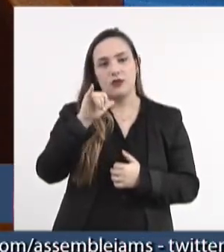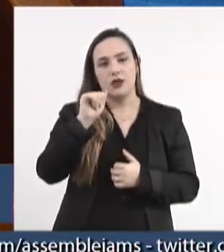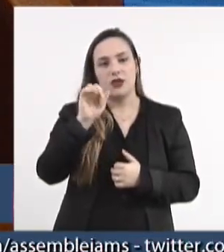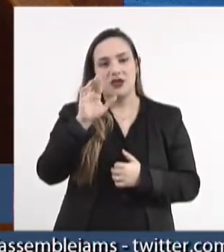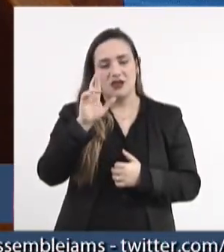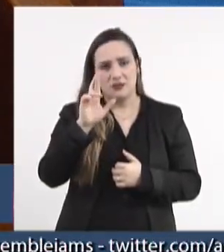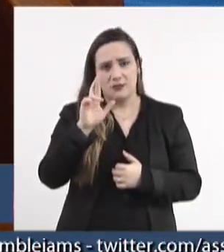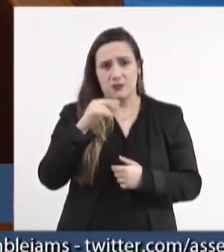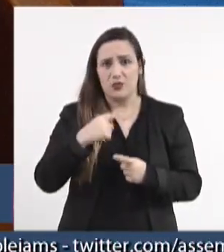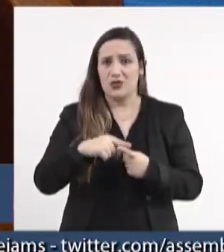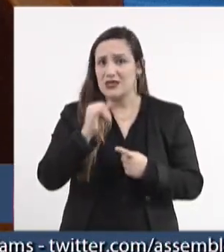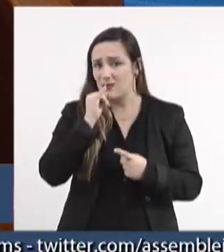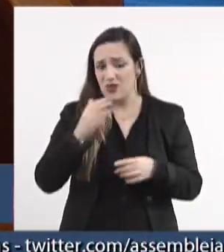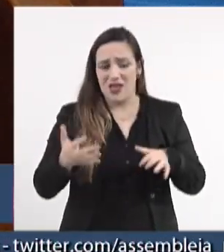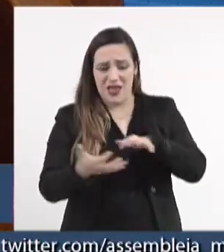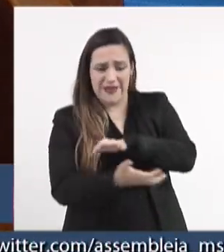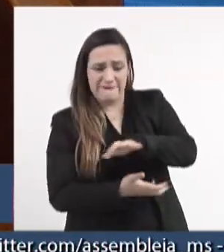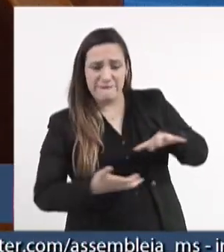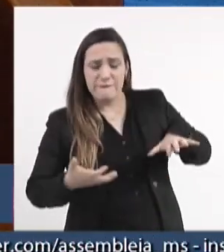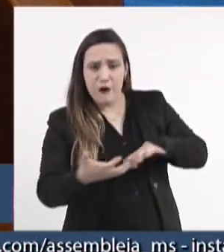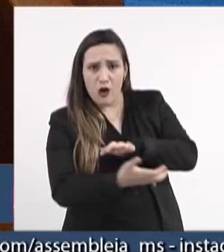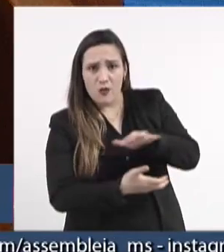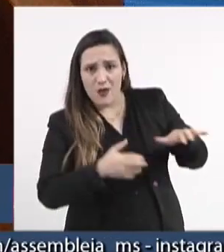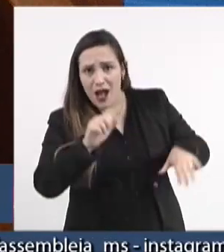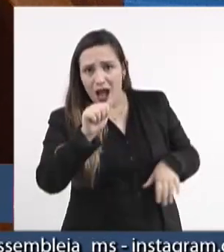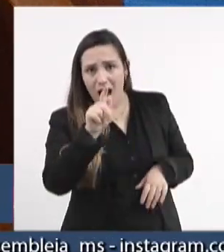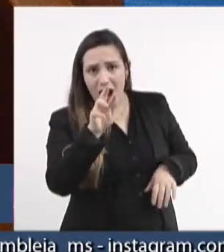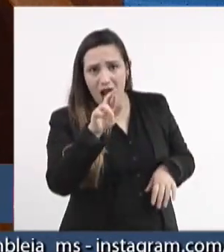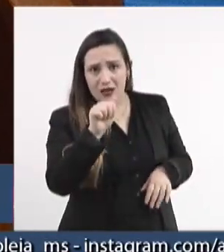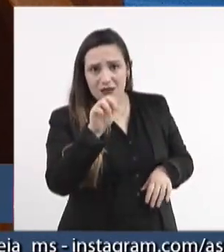reforma agrária ou aqueles que participam